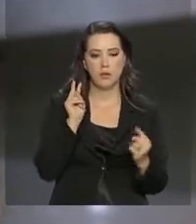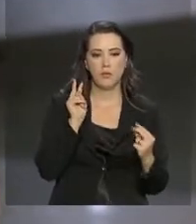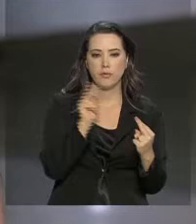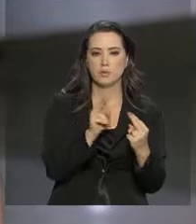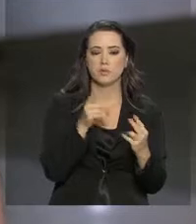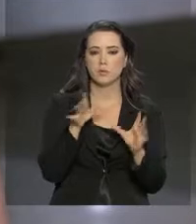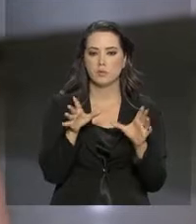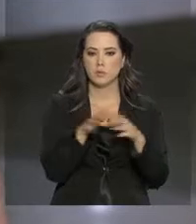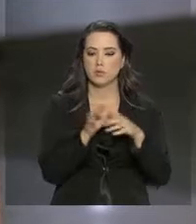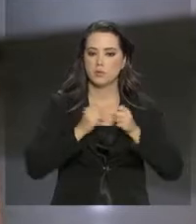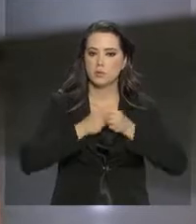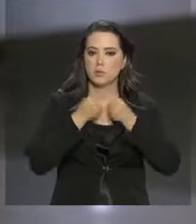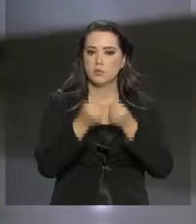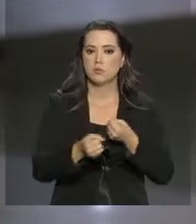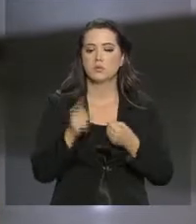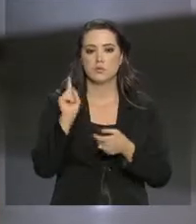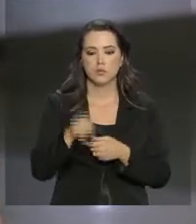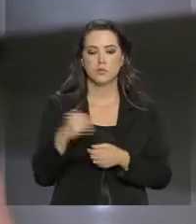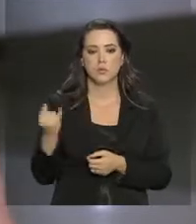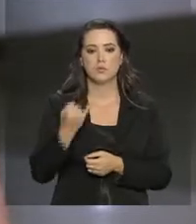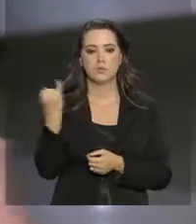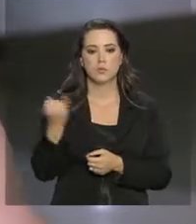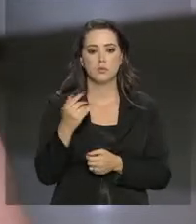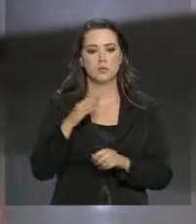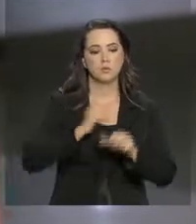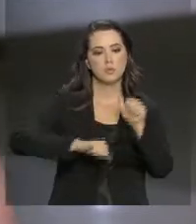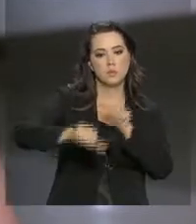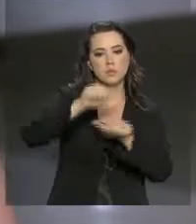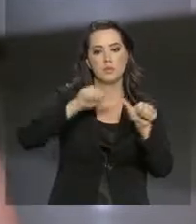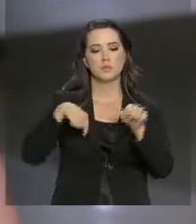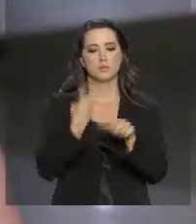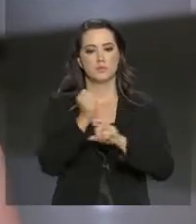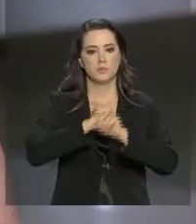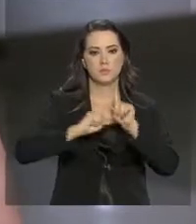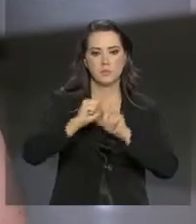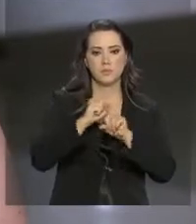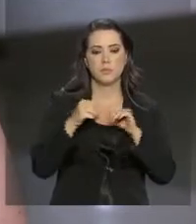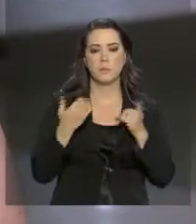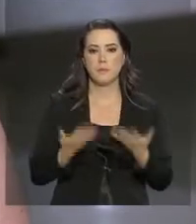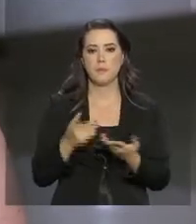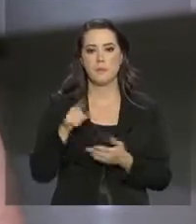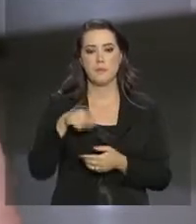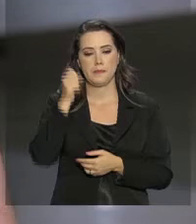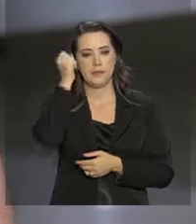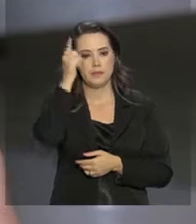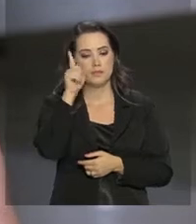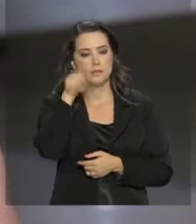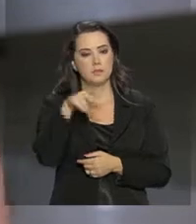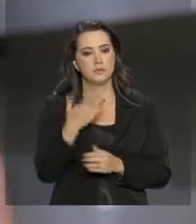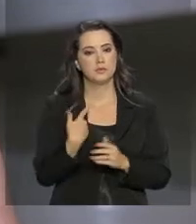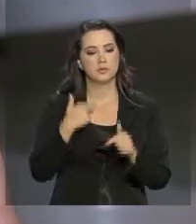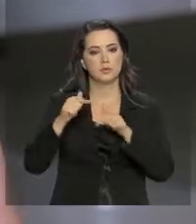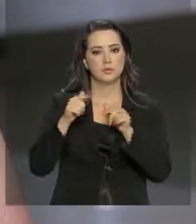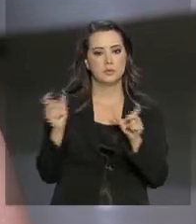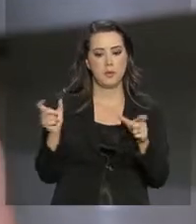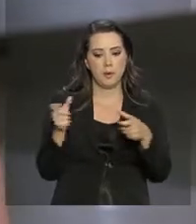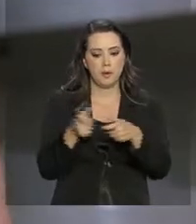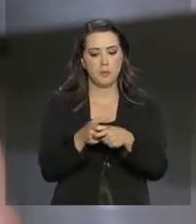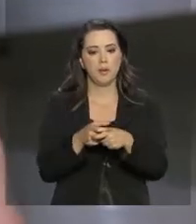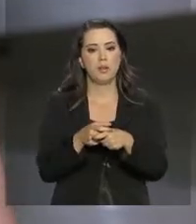do seu esforço e de como isso é importante para transformar nossa sociedade então a idéia é que a gente com ações pequenas e